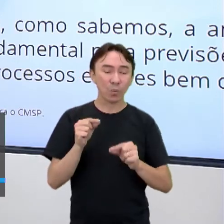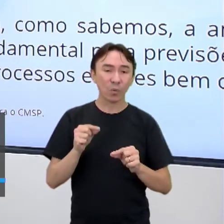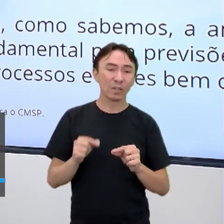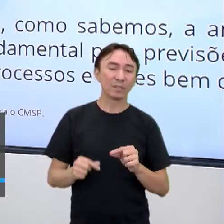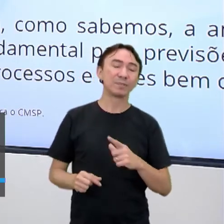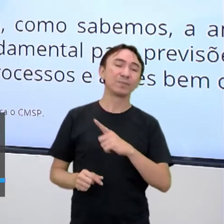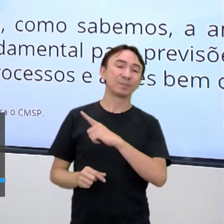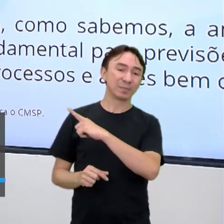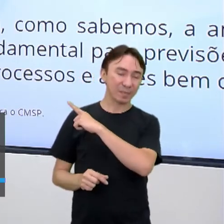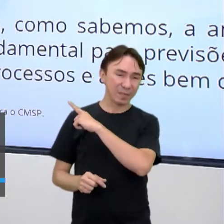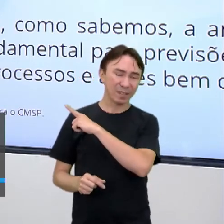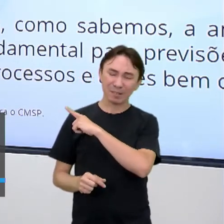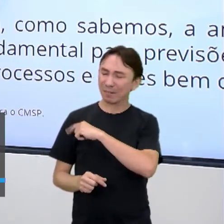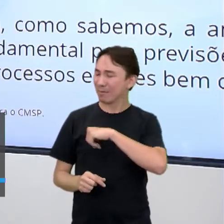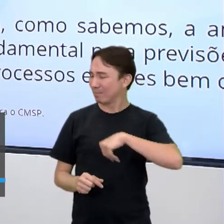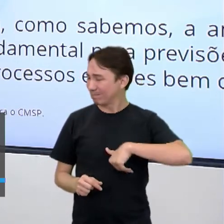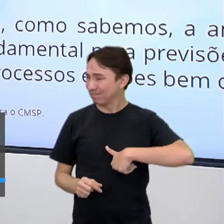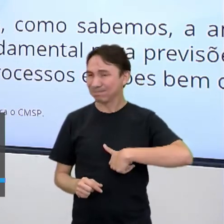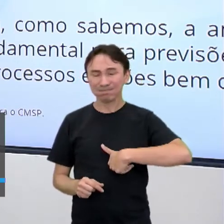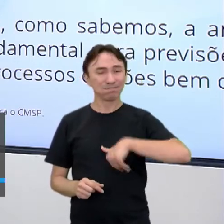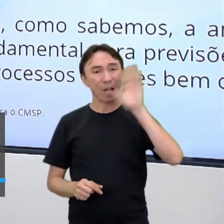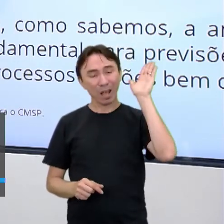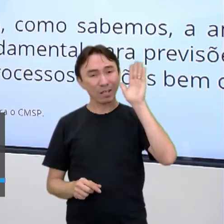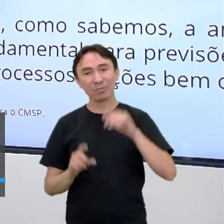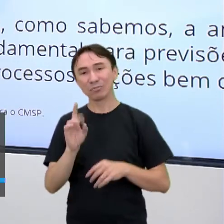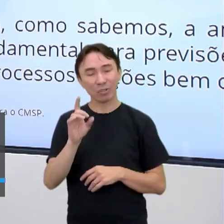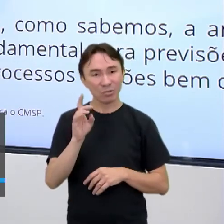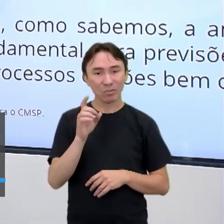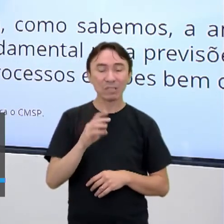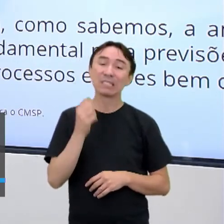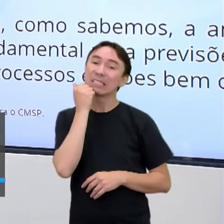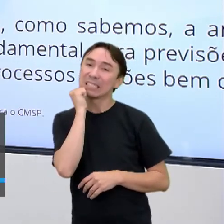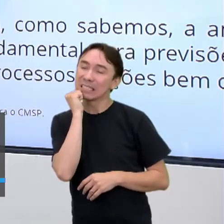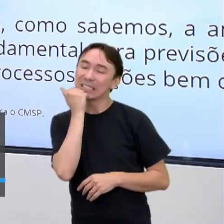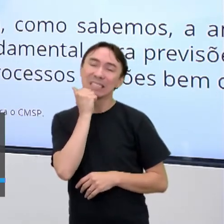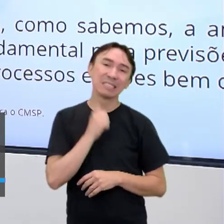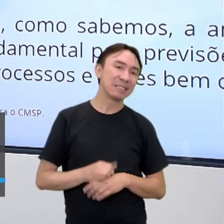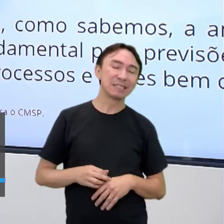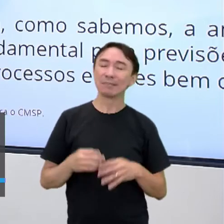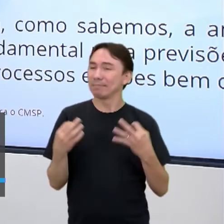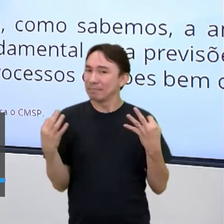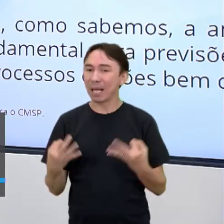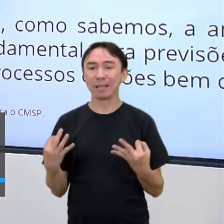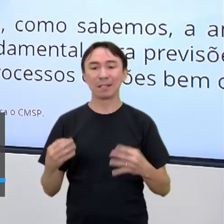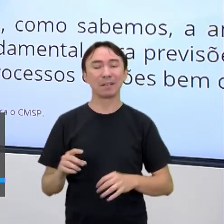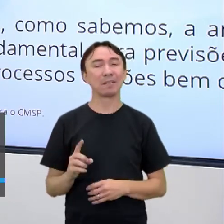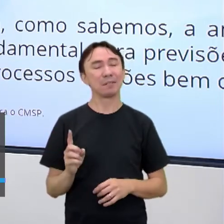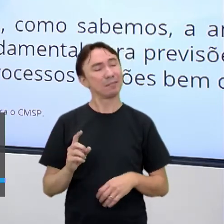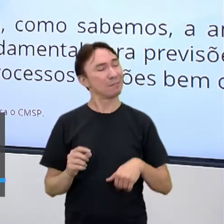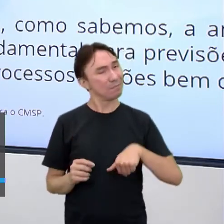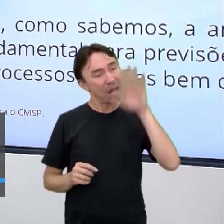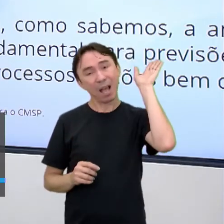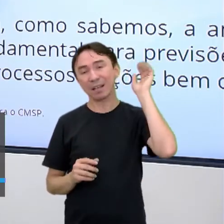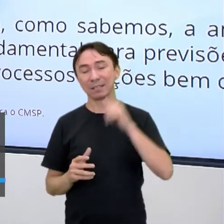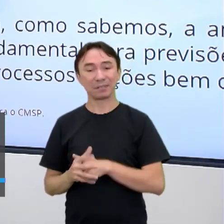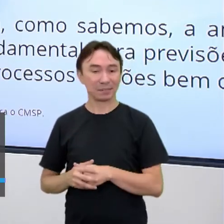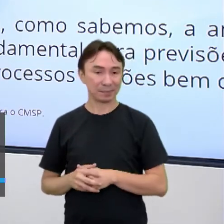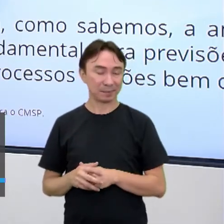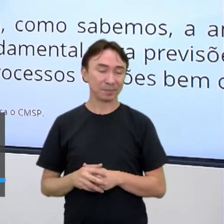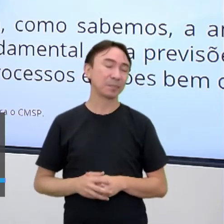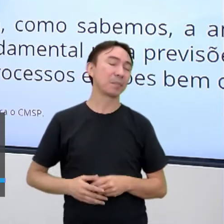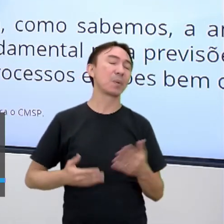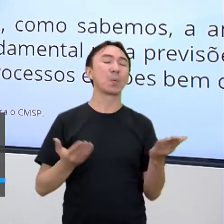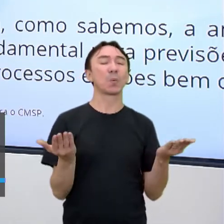ciências exatas, né? E é esse o grande objetivo, né? O grande barato da coisa. Hoje em dia, como nós sabemos, né, a